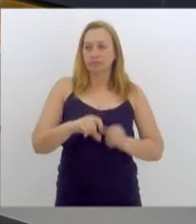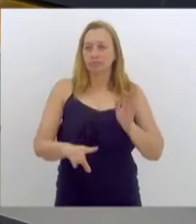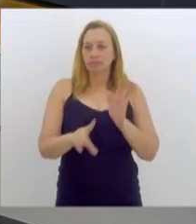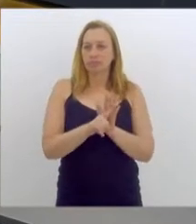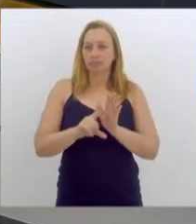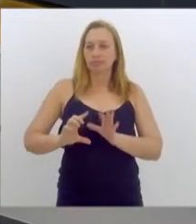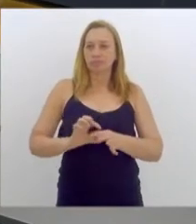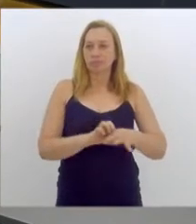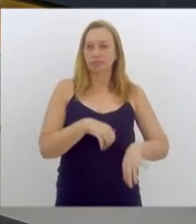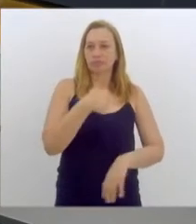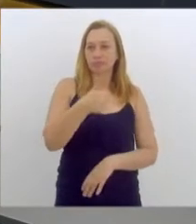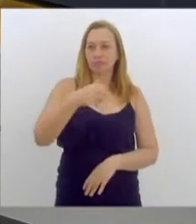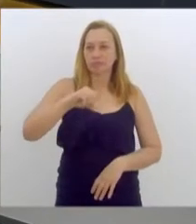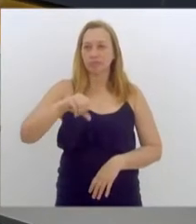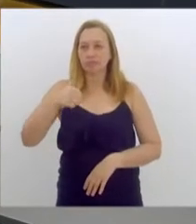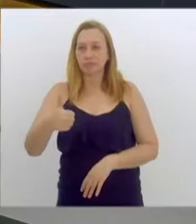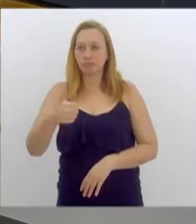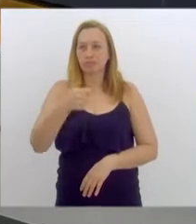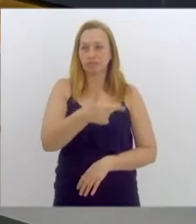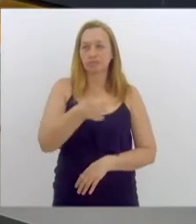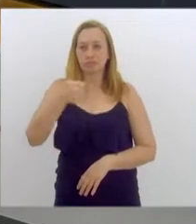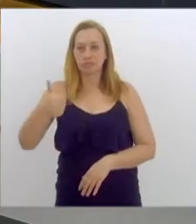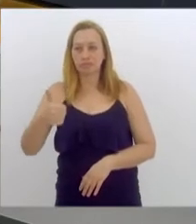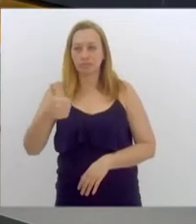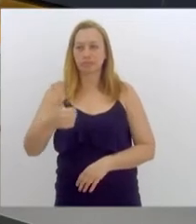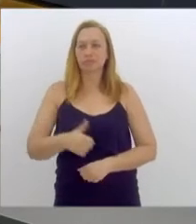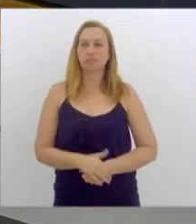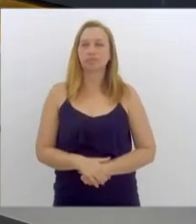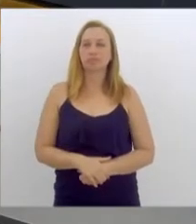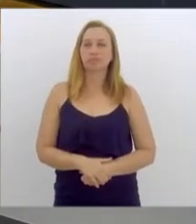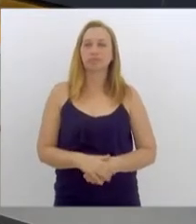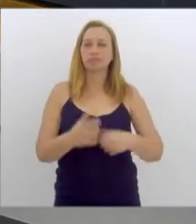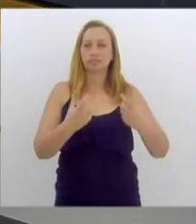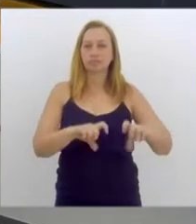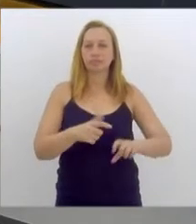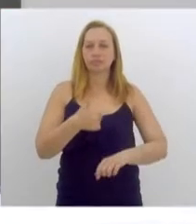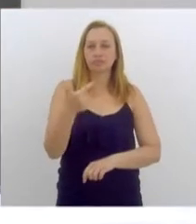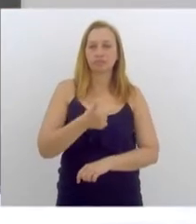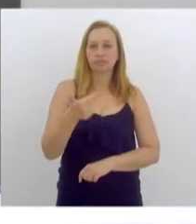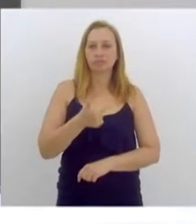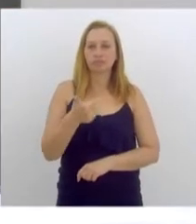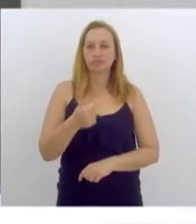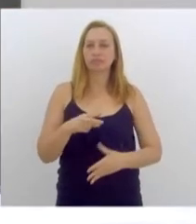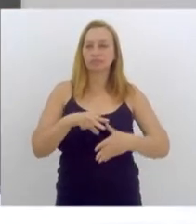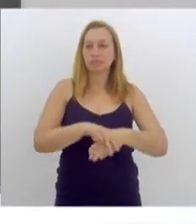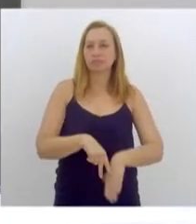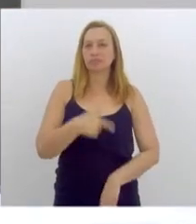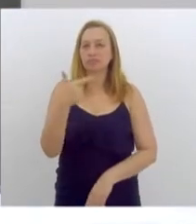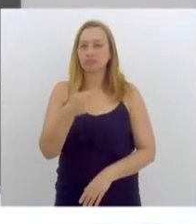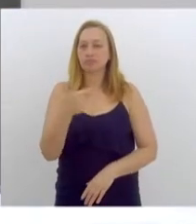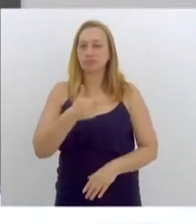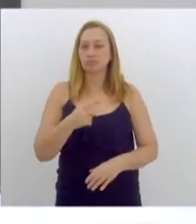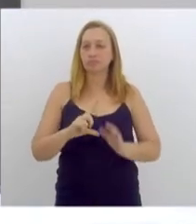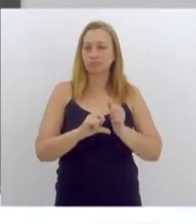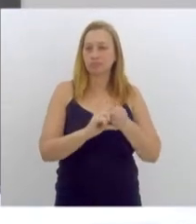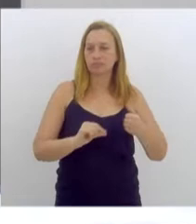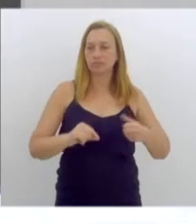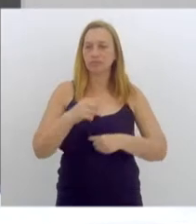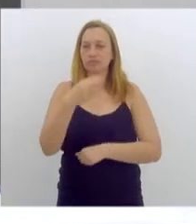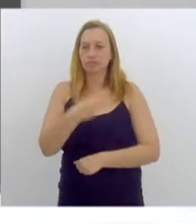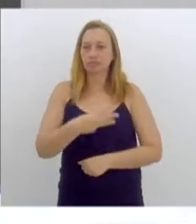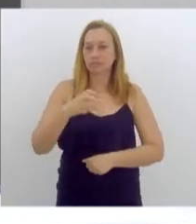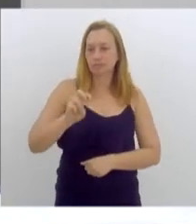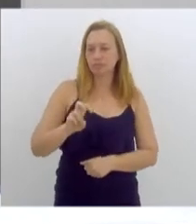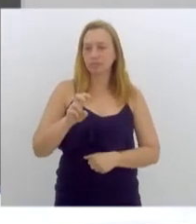lei complementar 101 de 2000 em conjunto com Parágrafo segundo O inciso 2 do Artigo 35